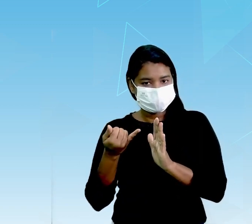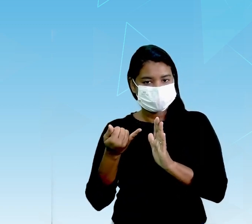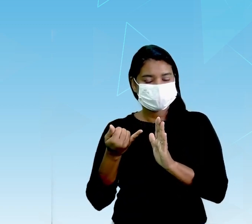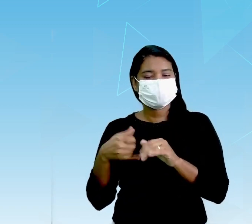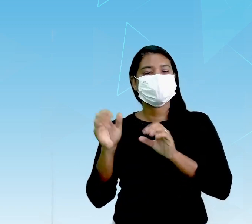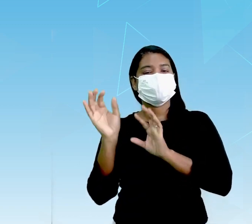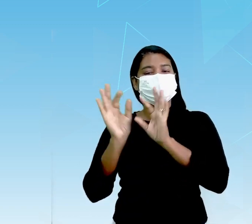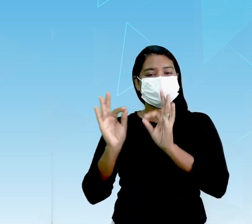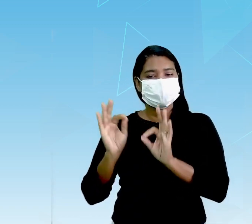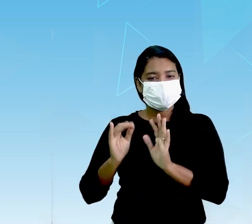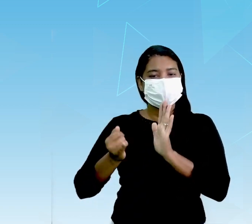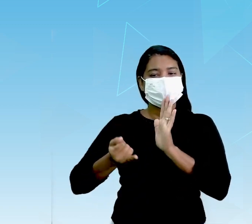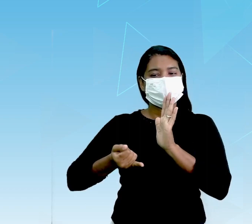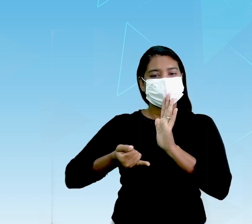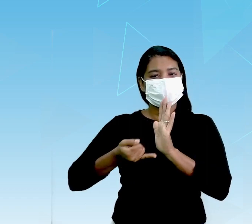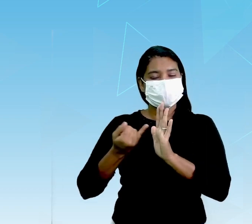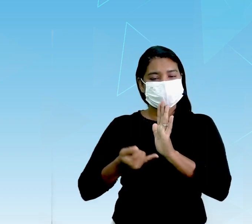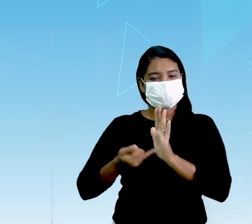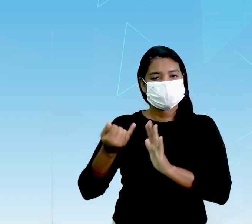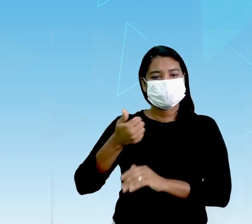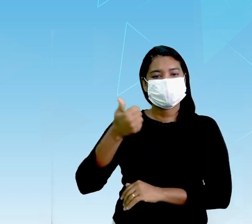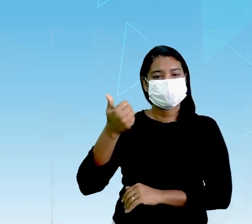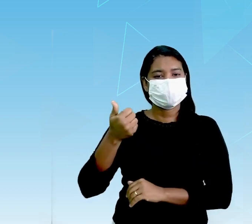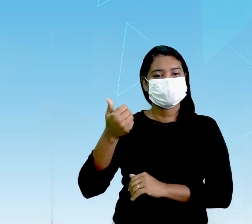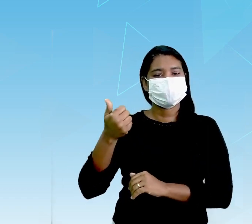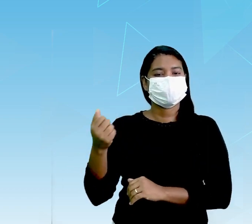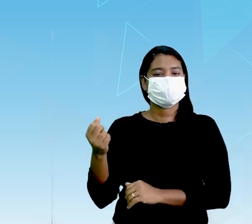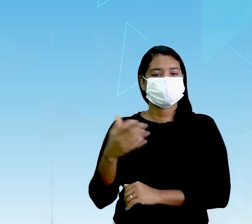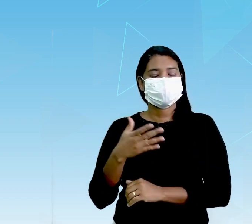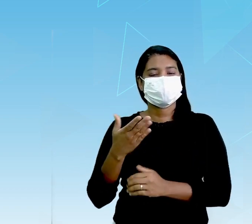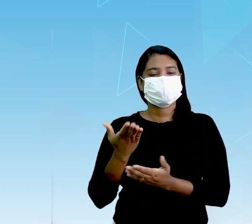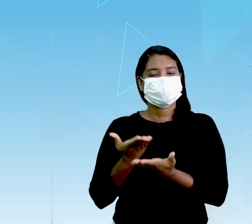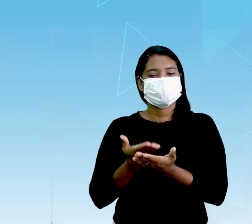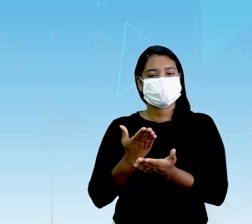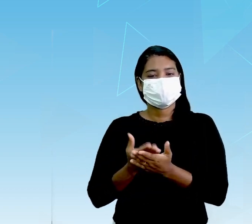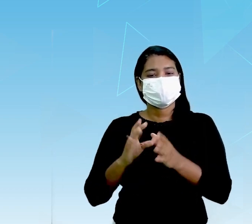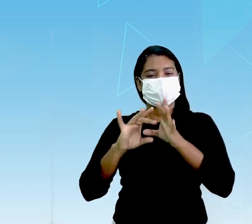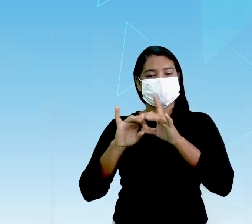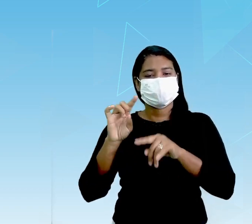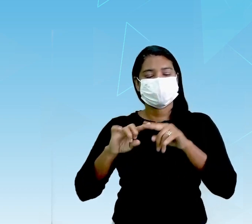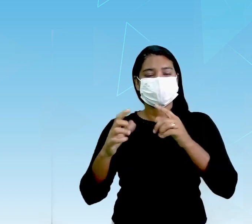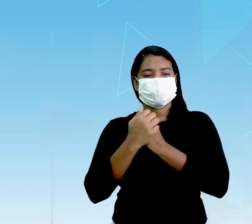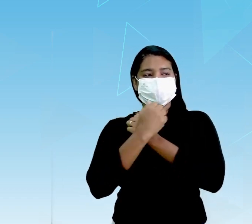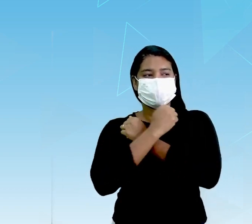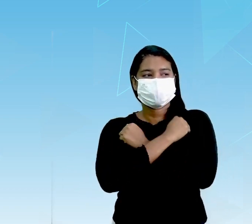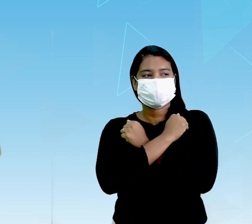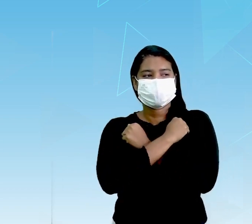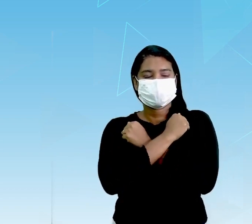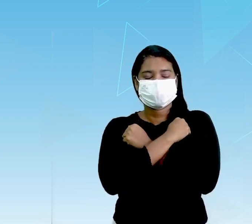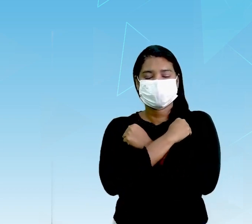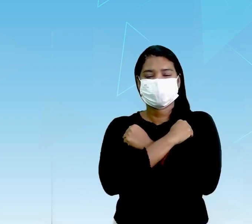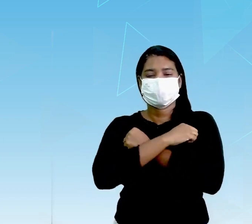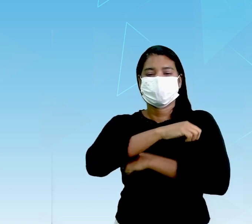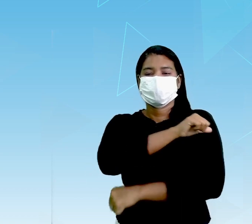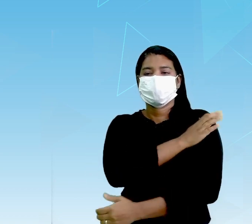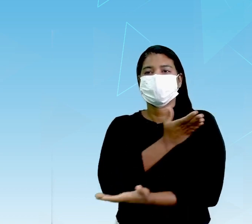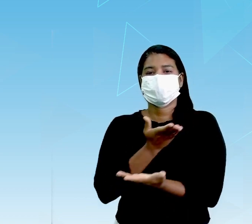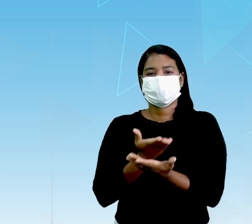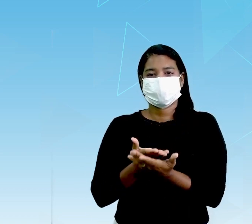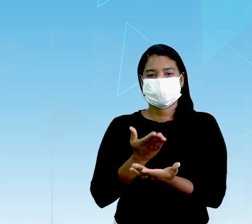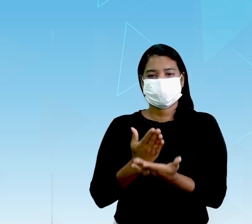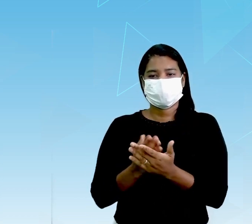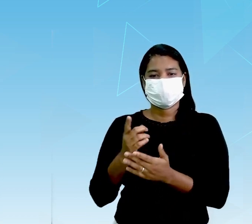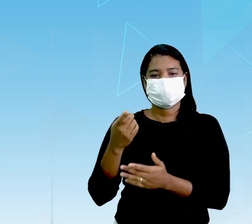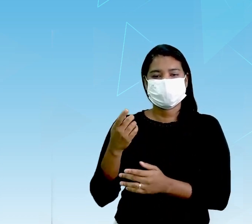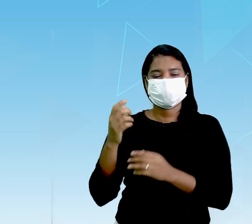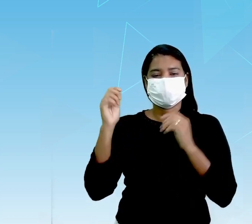lá, se inscreve, toca no sininho para receber novas notificações e tá conosco. Um abraço aí aos meus ex-alunos